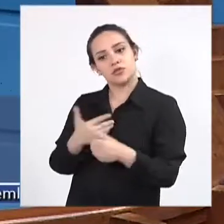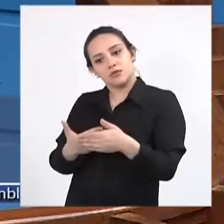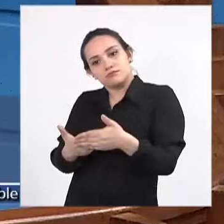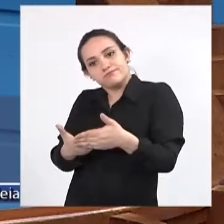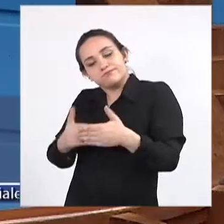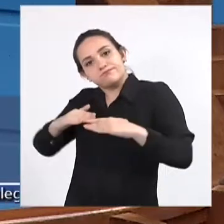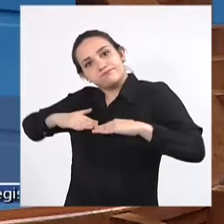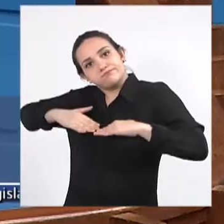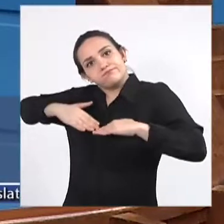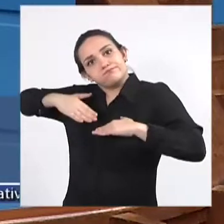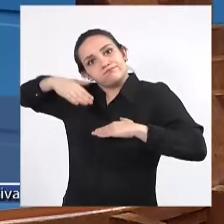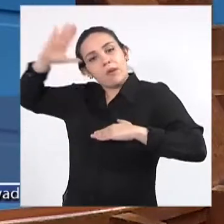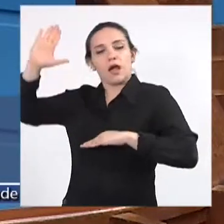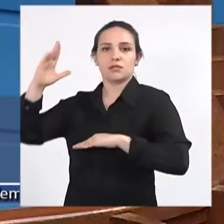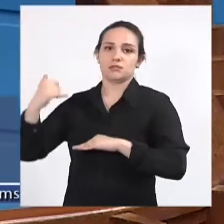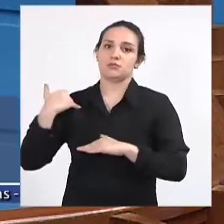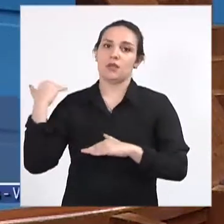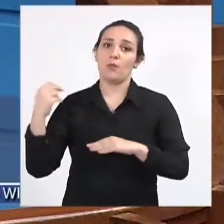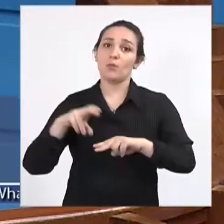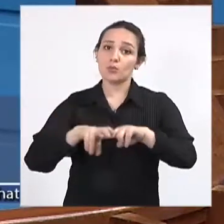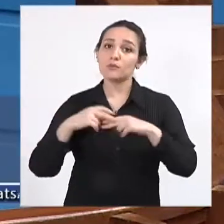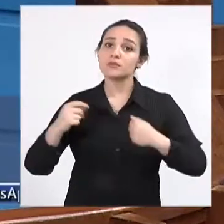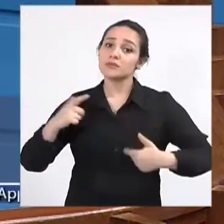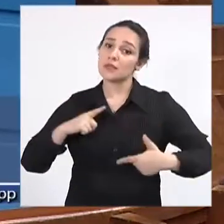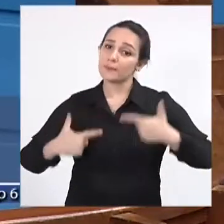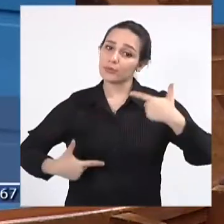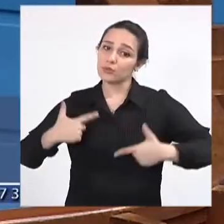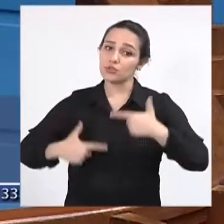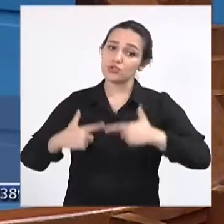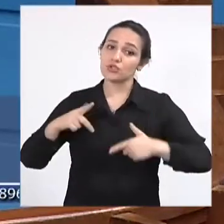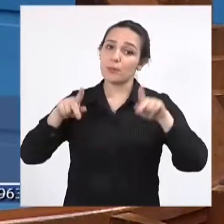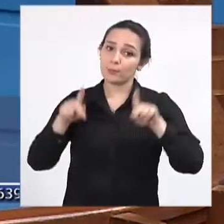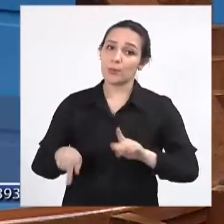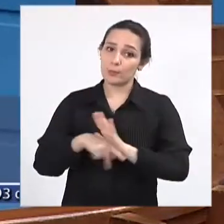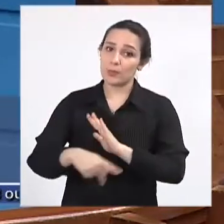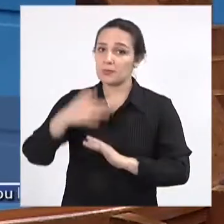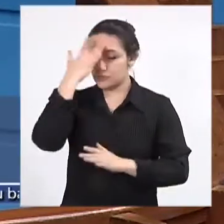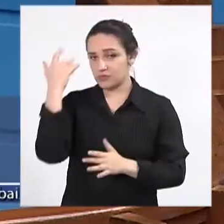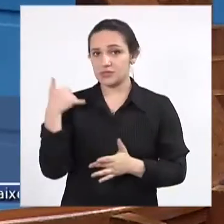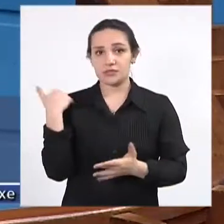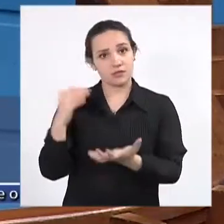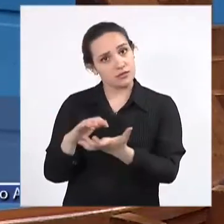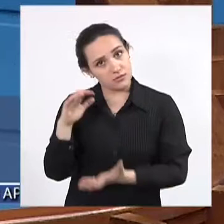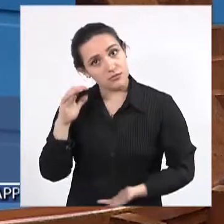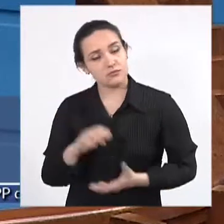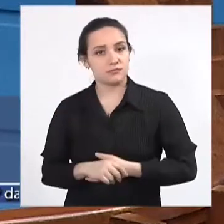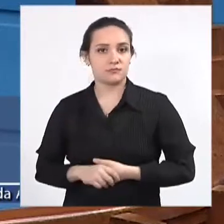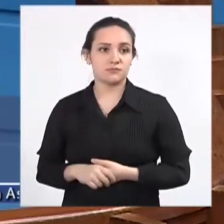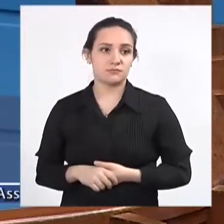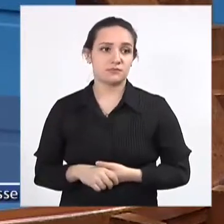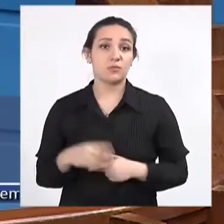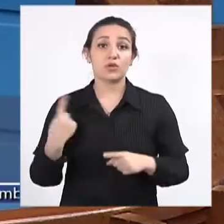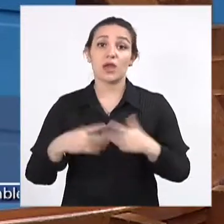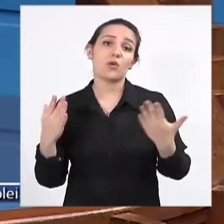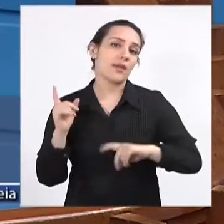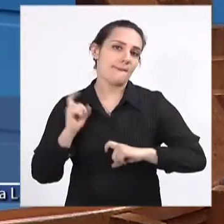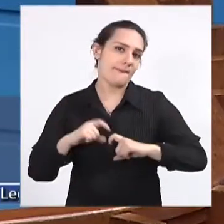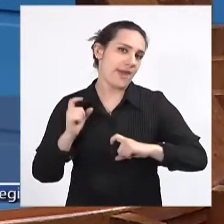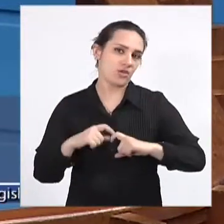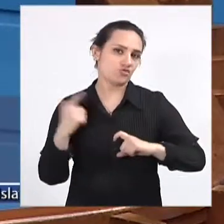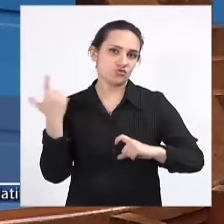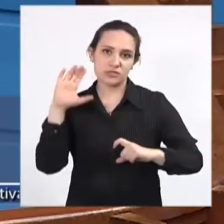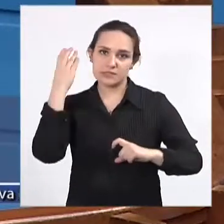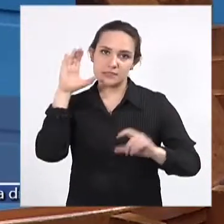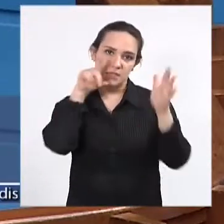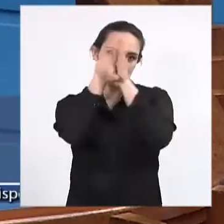preciso ampliar políticas públicas para os idosos. A longevidade está cada vez maior com o avanço da medicina. As